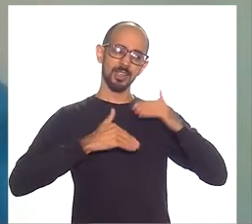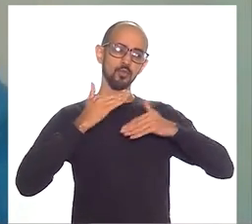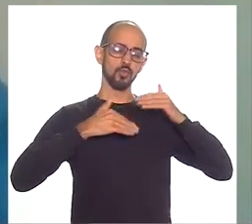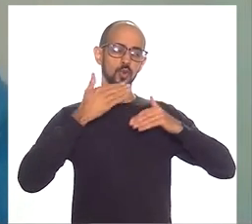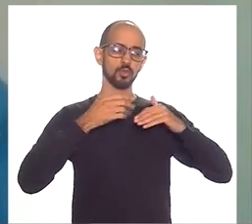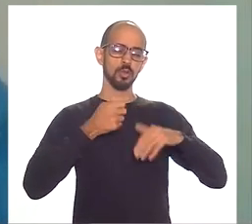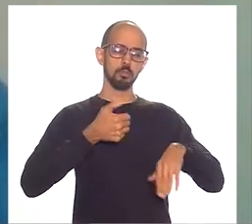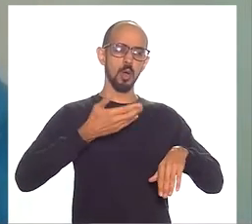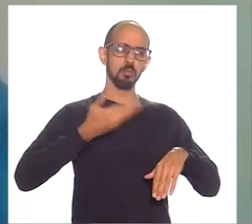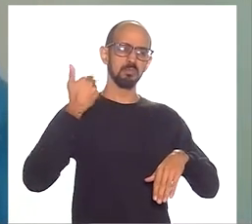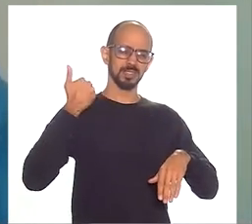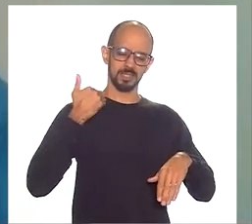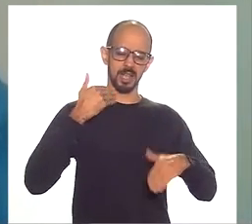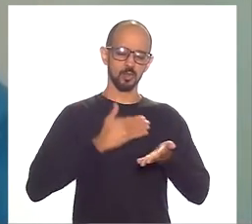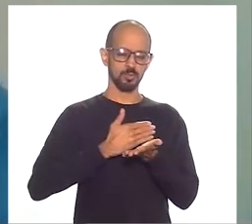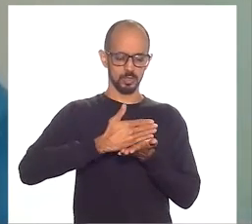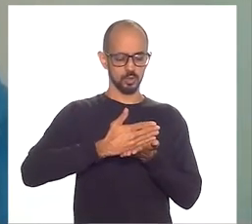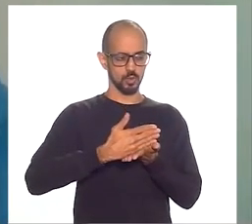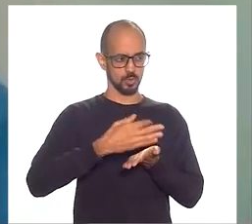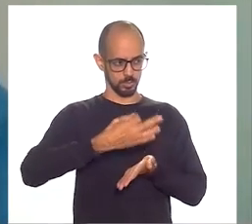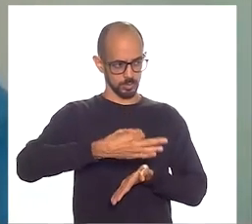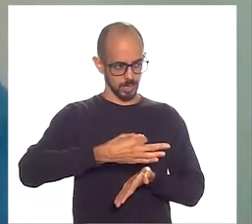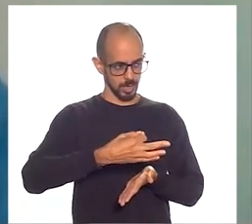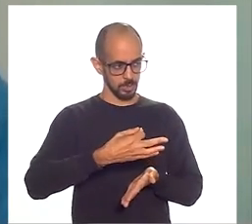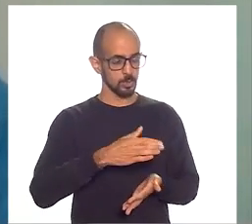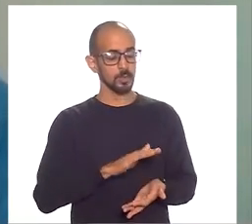crescendo há pouco tempo, né? Quer dizer,